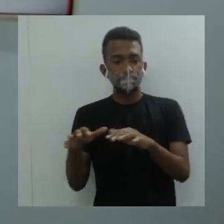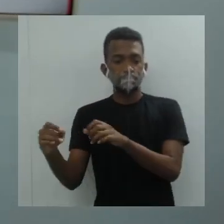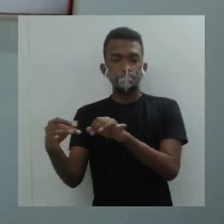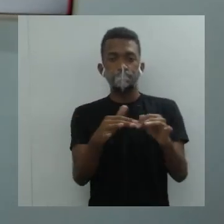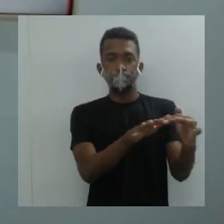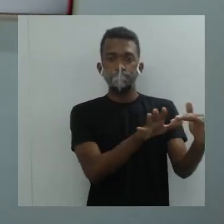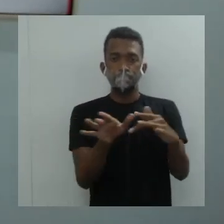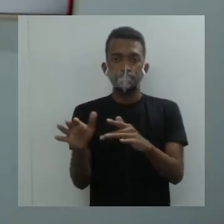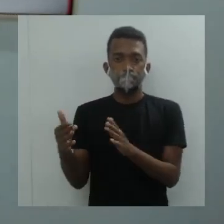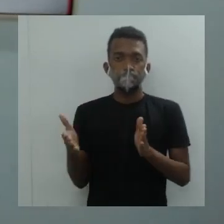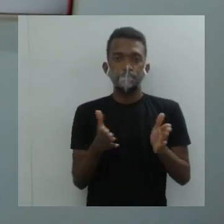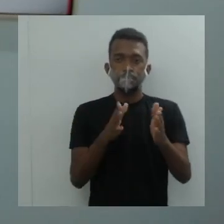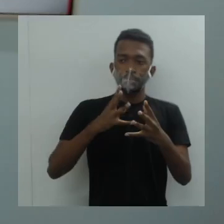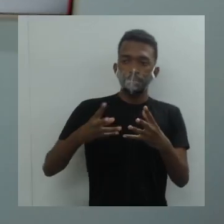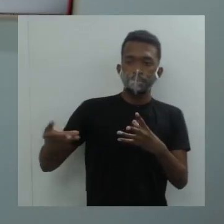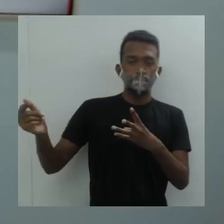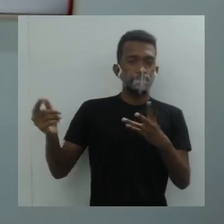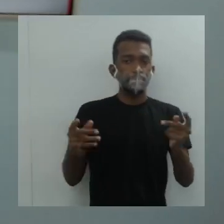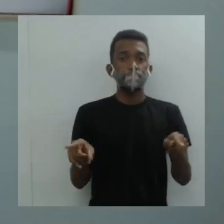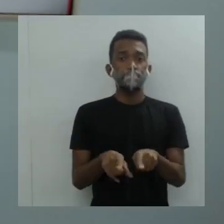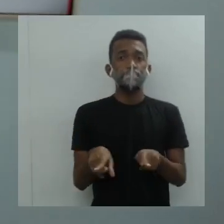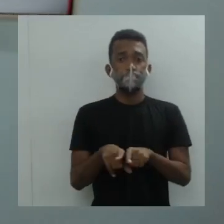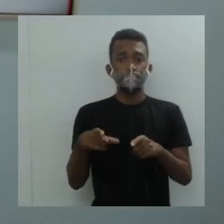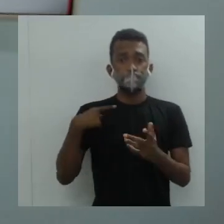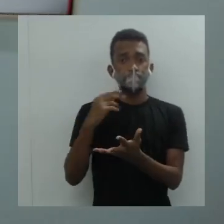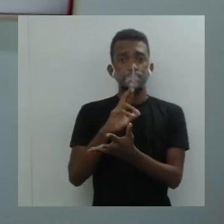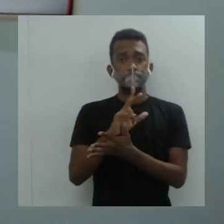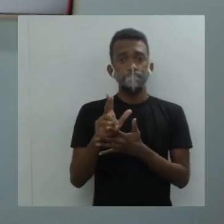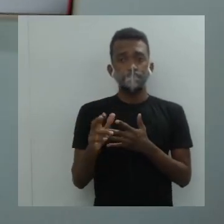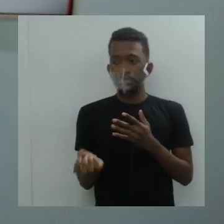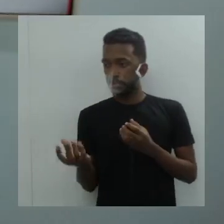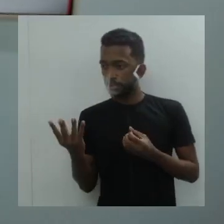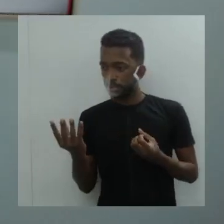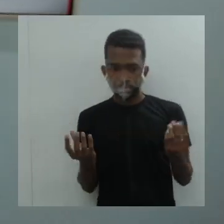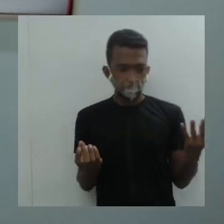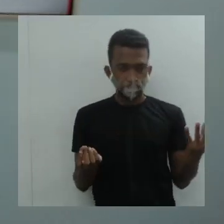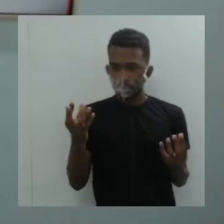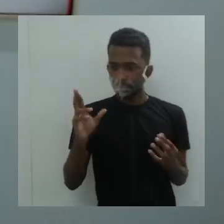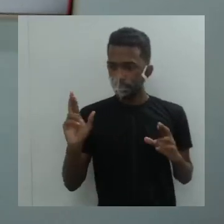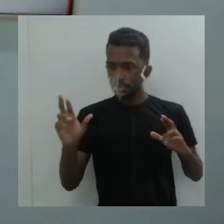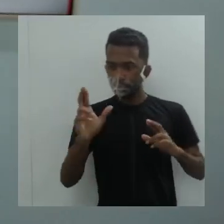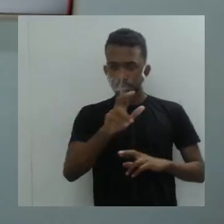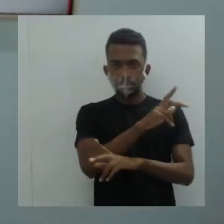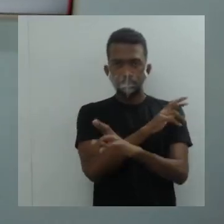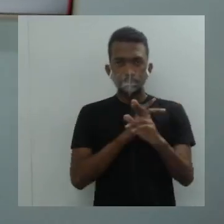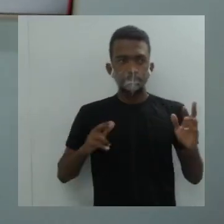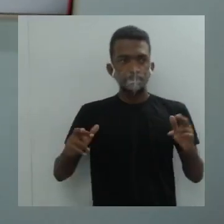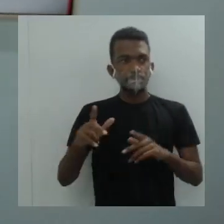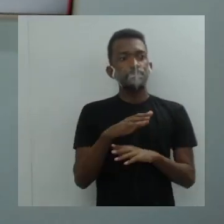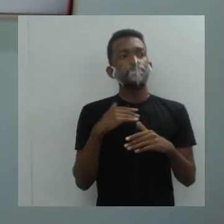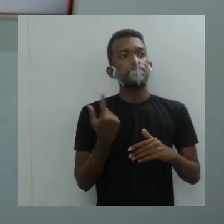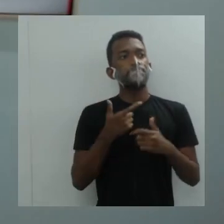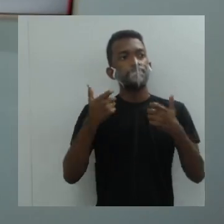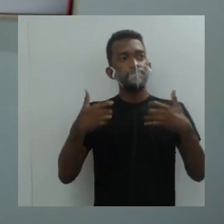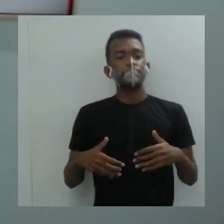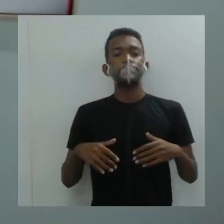e essas diversidades que começam a surgir, né? A gente, quando fala